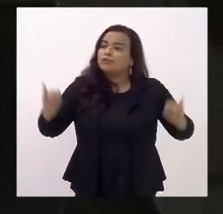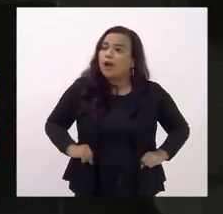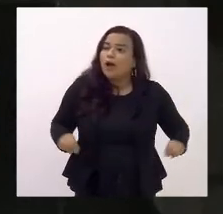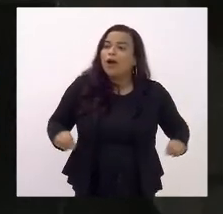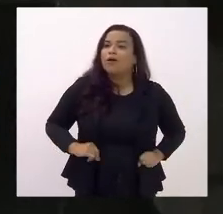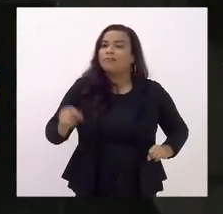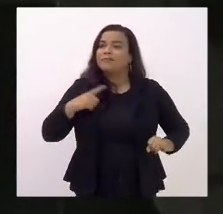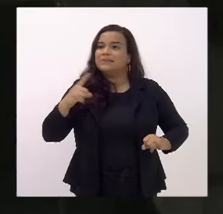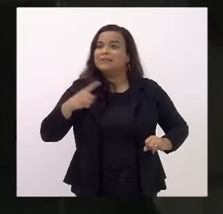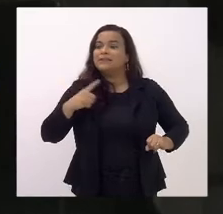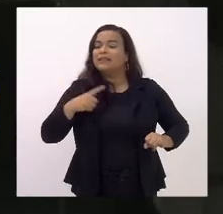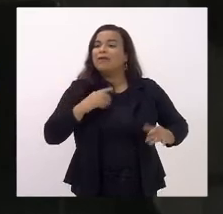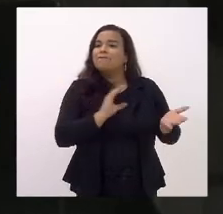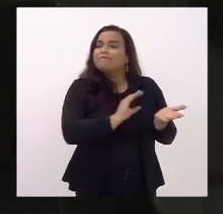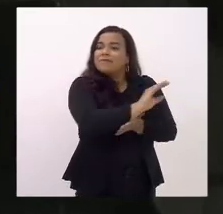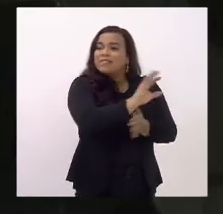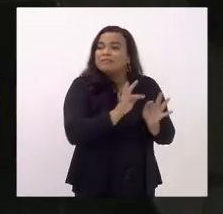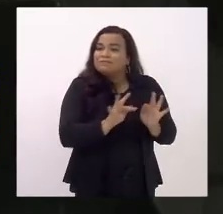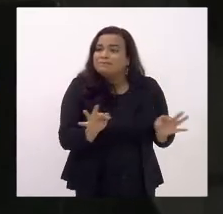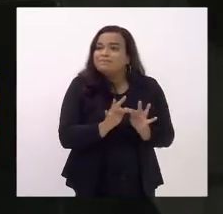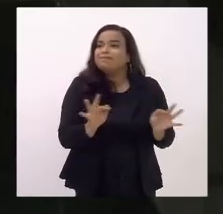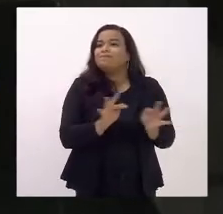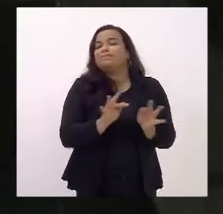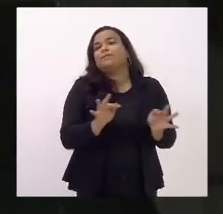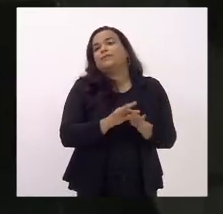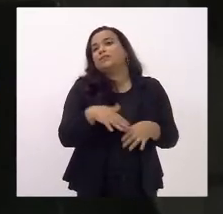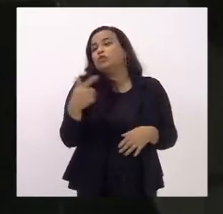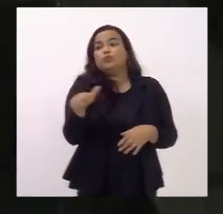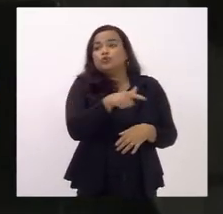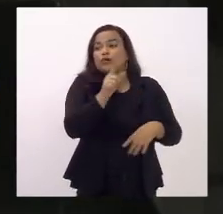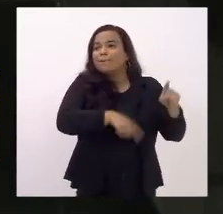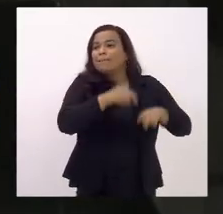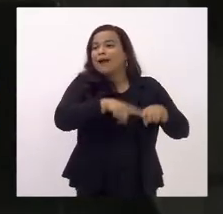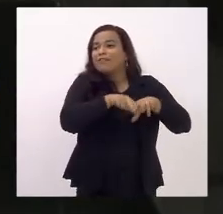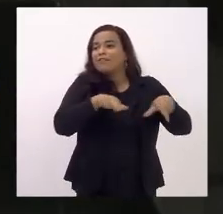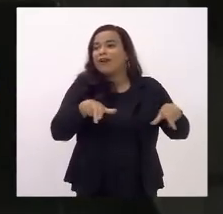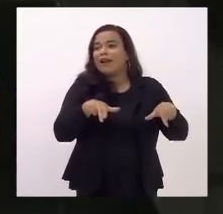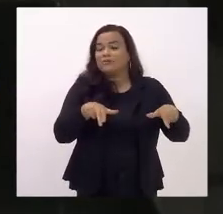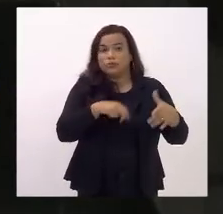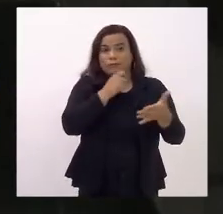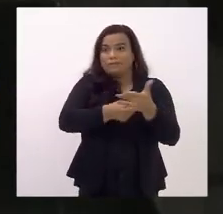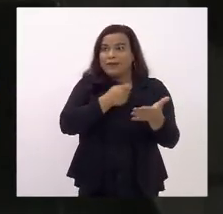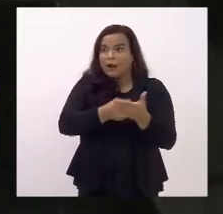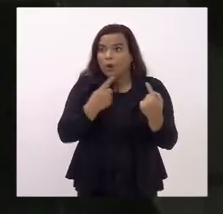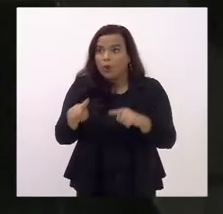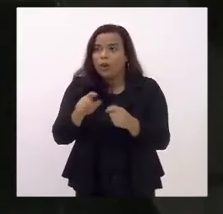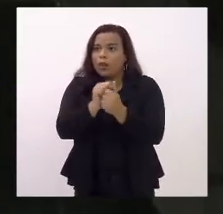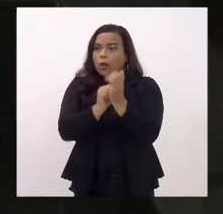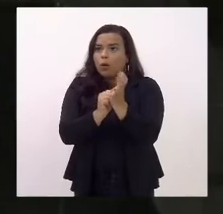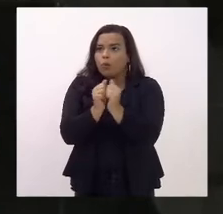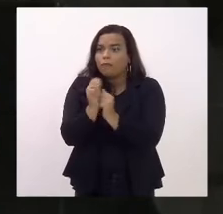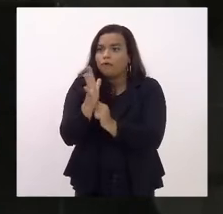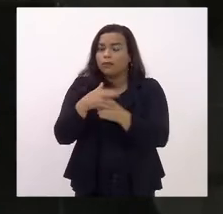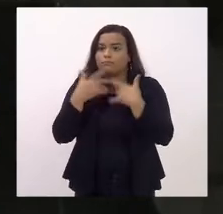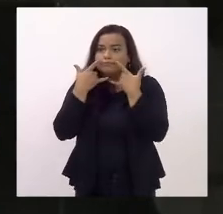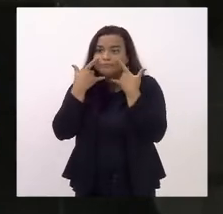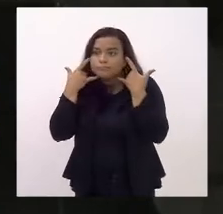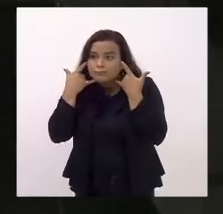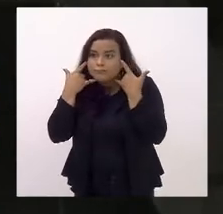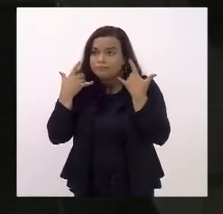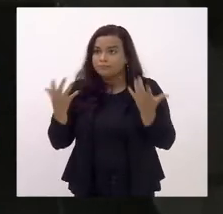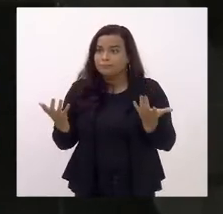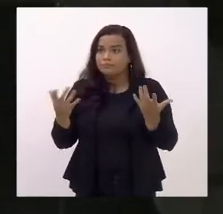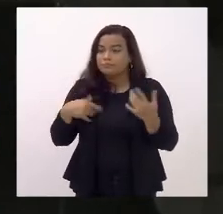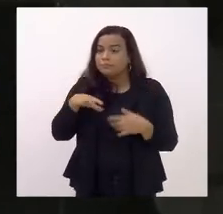de subfinanciamento, não tinha os insumos elementares para enfrentar a pandemia. Luvas, máscaras, para não